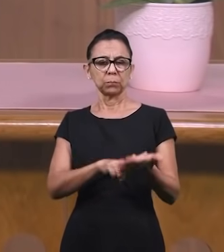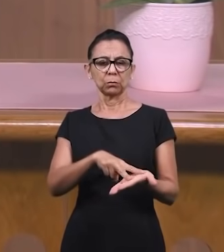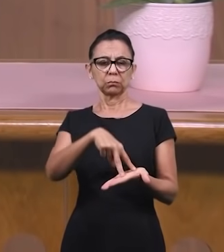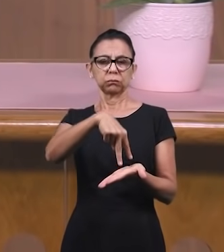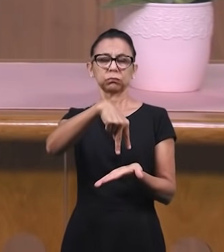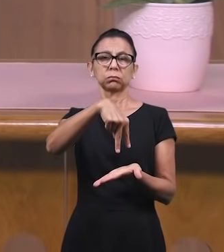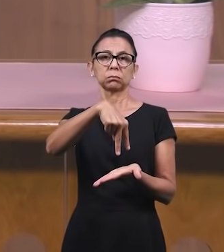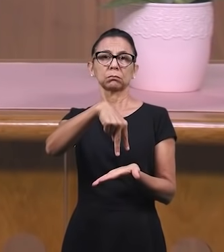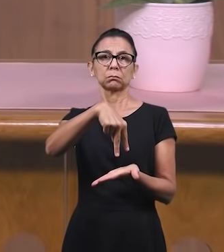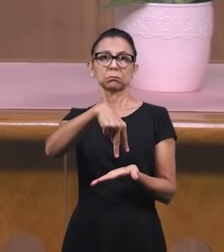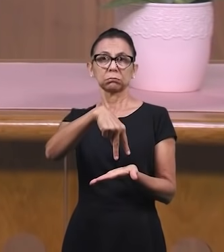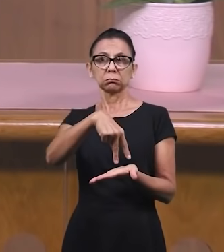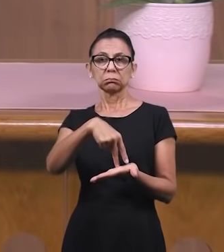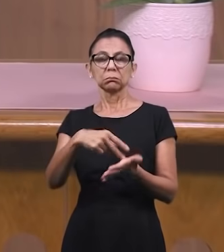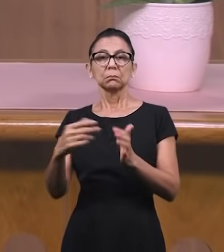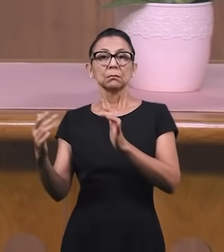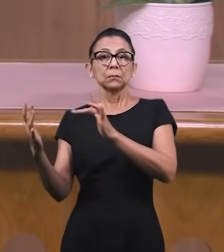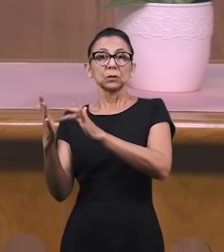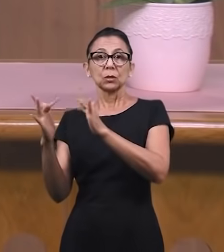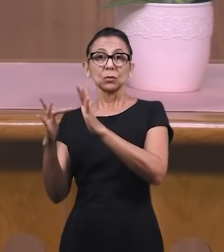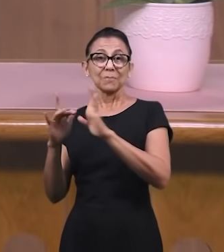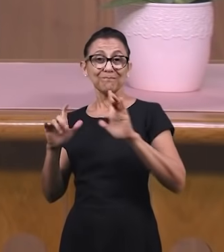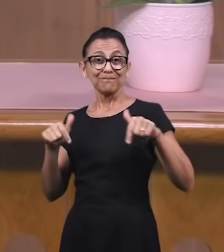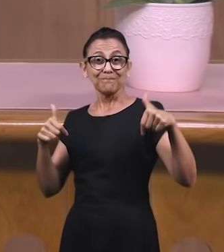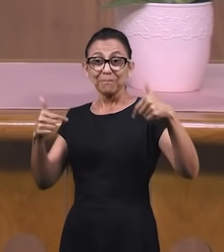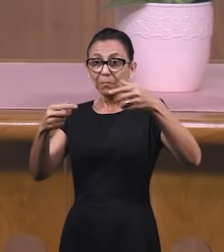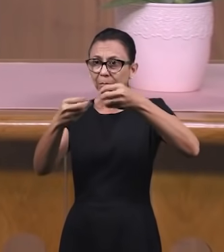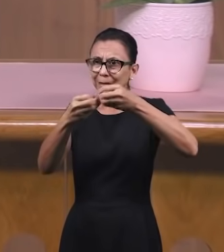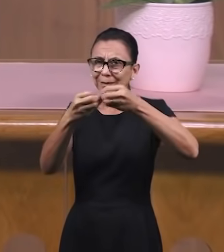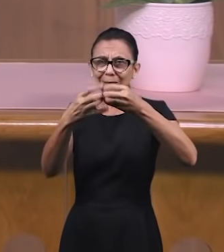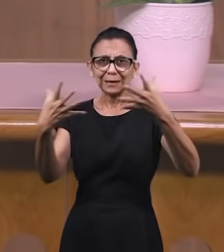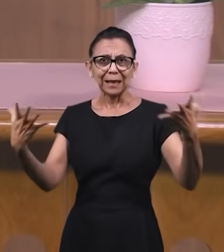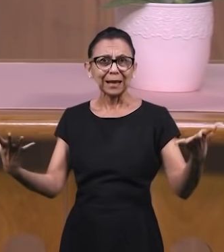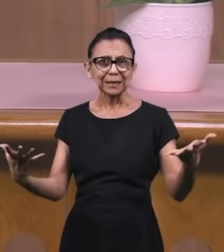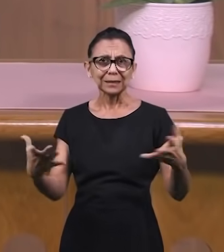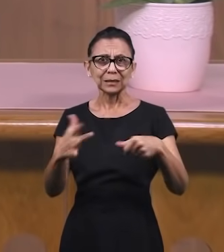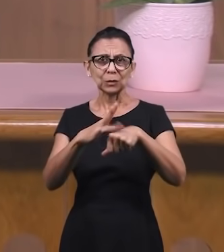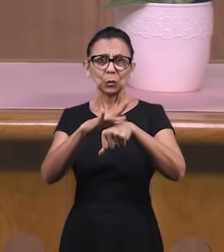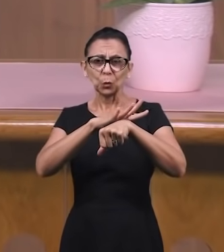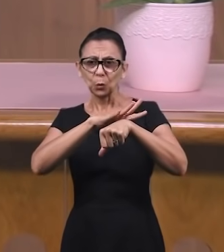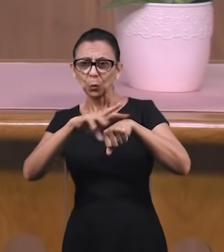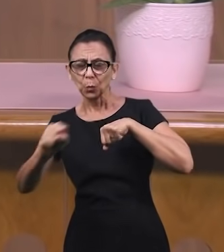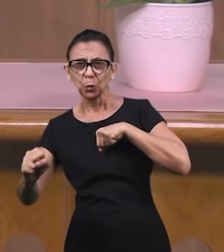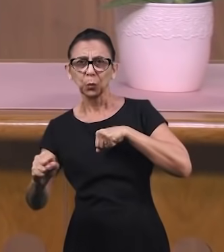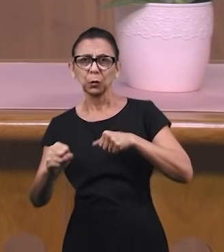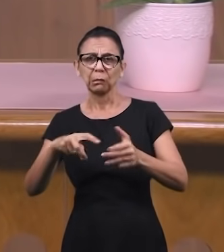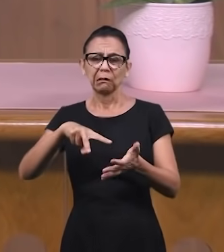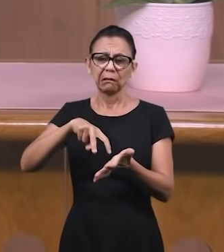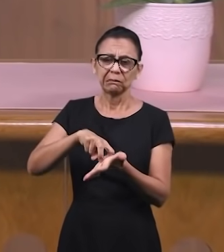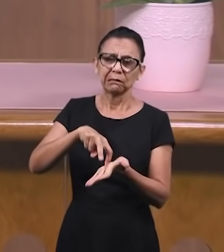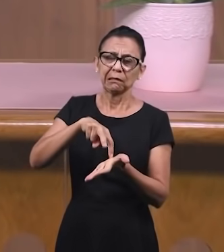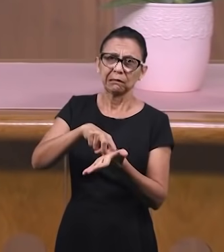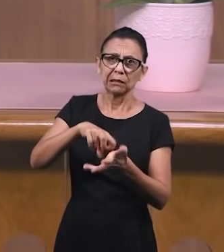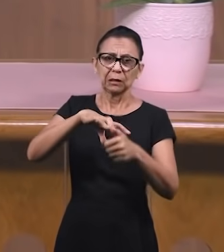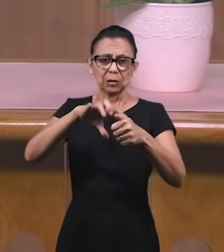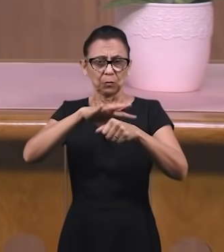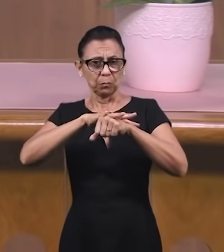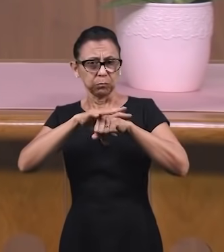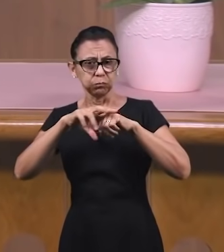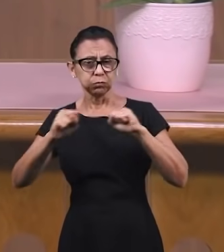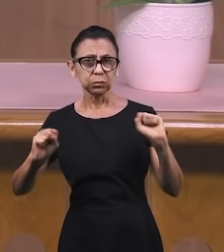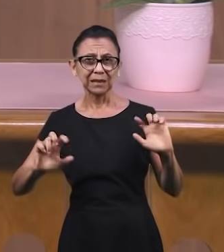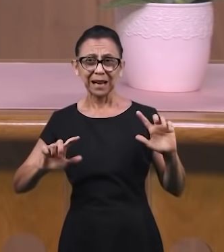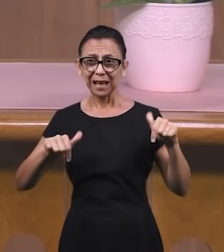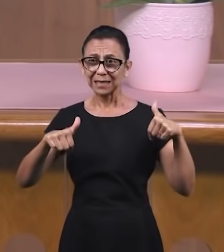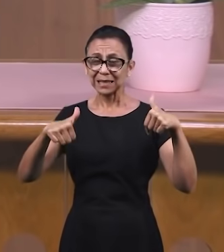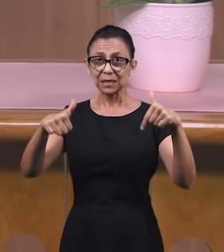Jesus as ressuscitava. Jesus operava grandes coisas, curava leprosos, aleijados. As